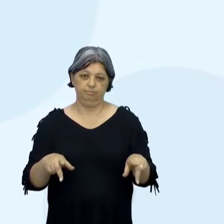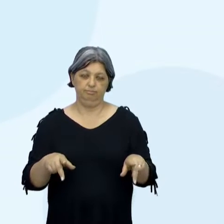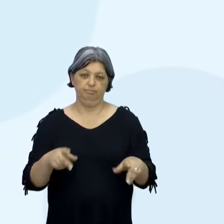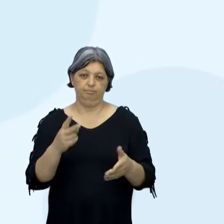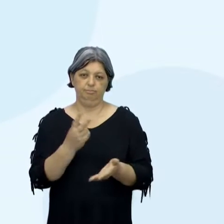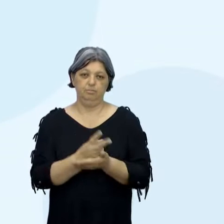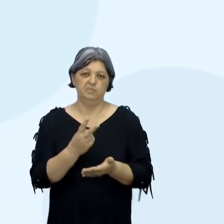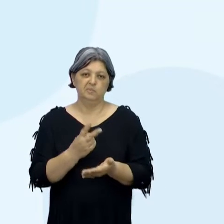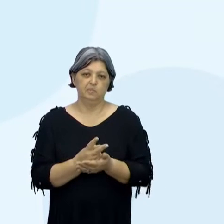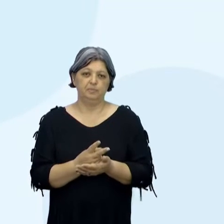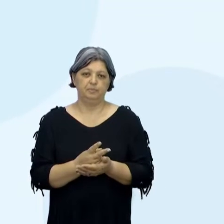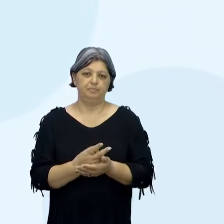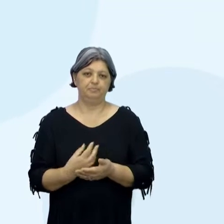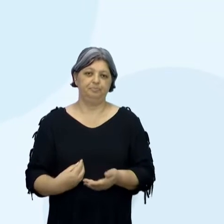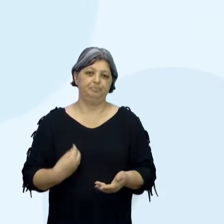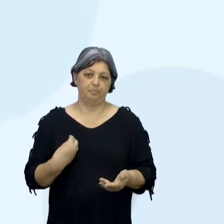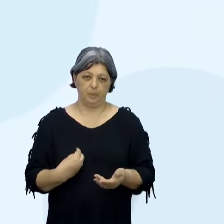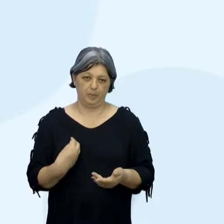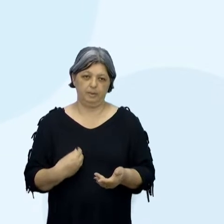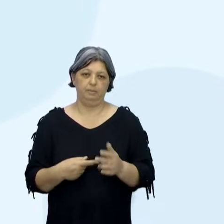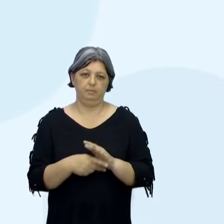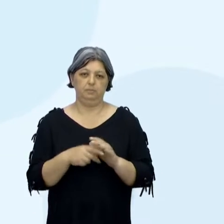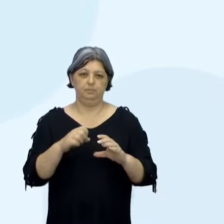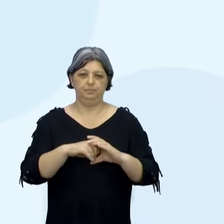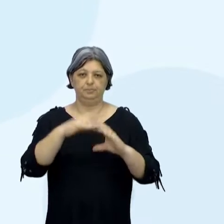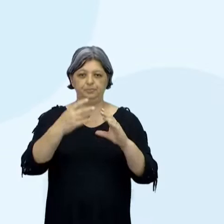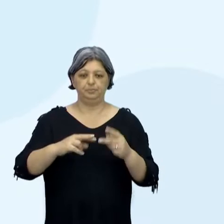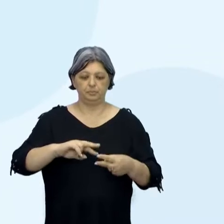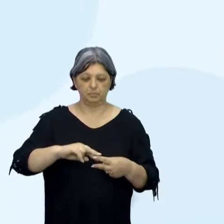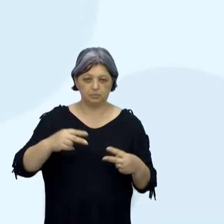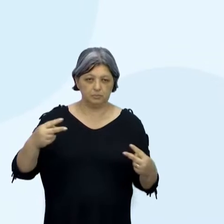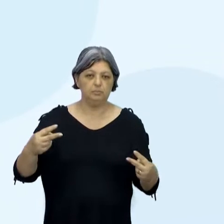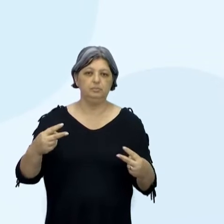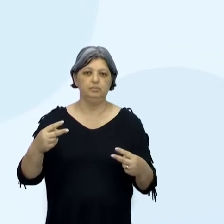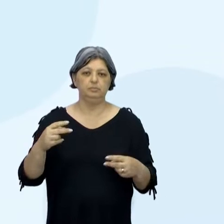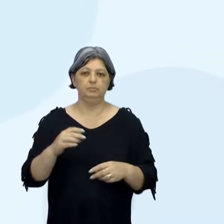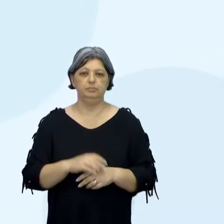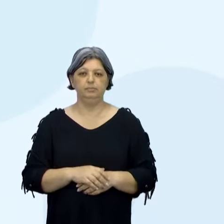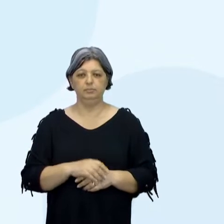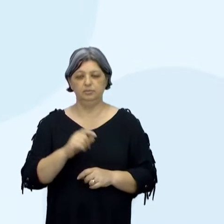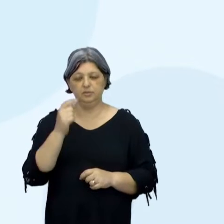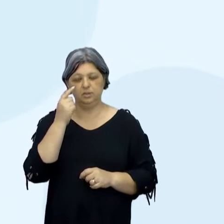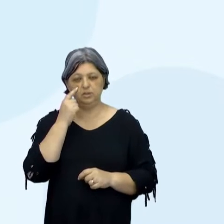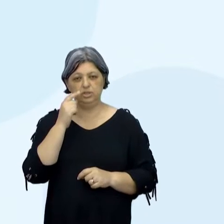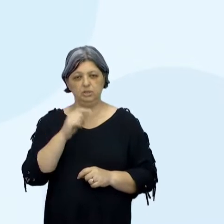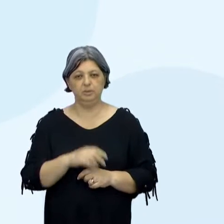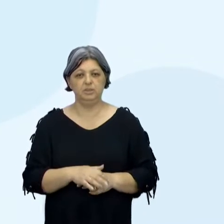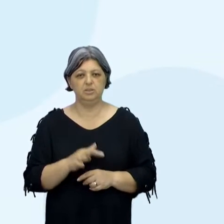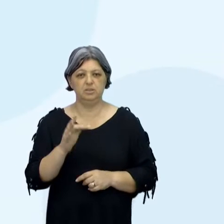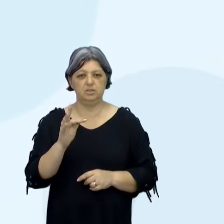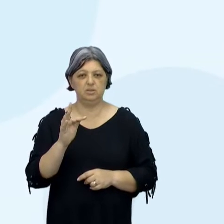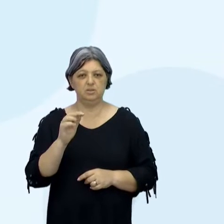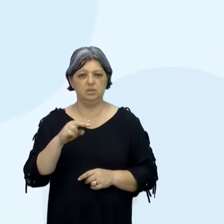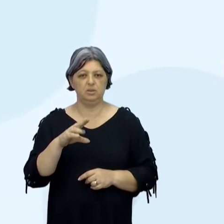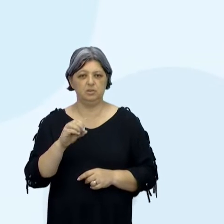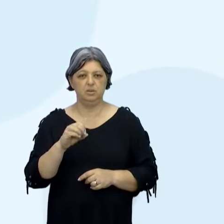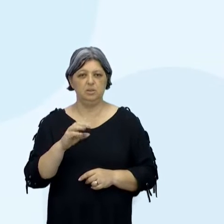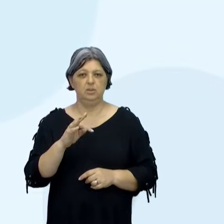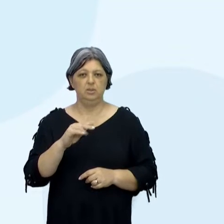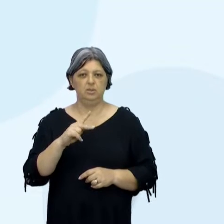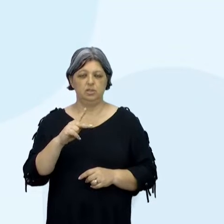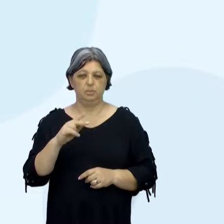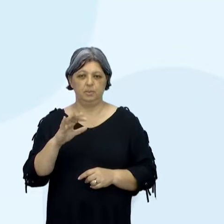biológica, de acordo com suas características genéticas ou fenotípicas. Já a etnia, ela